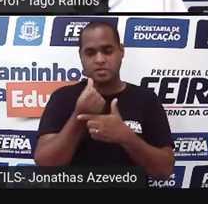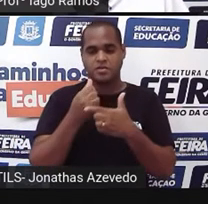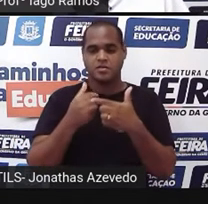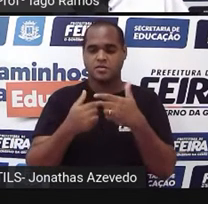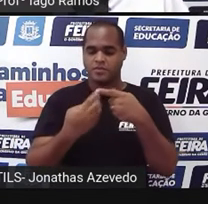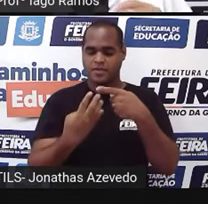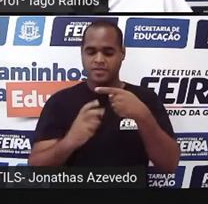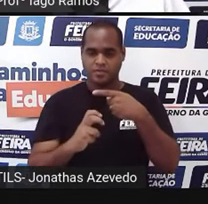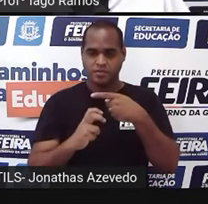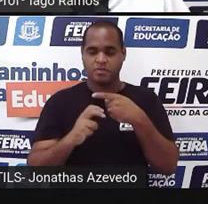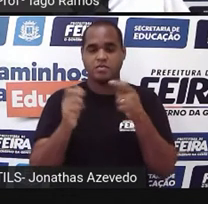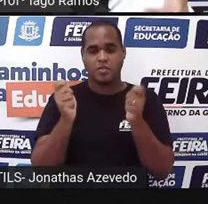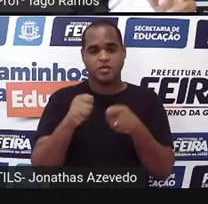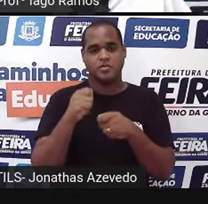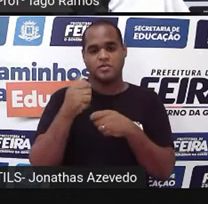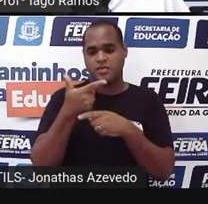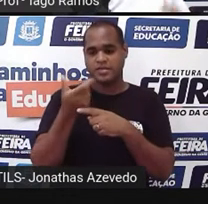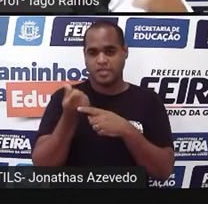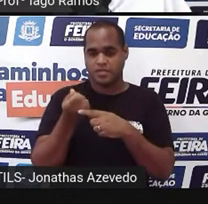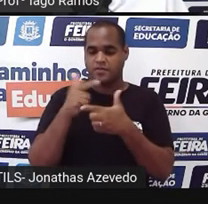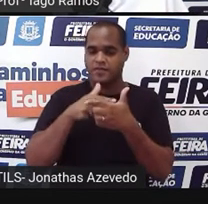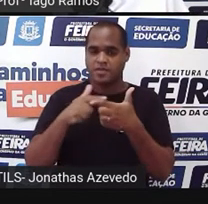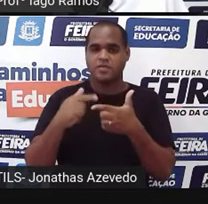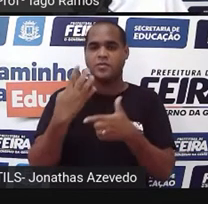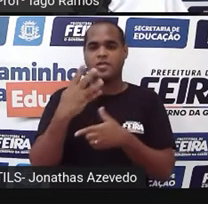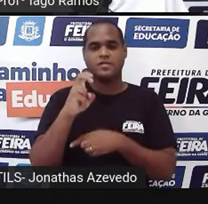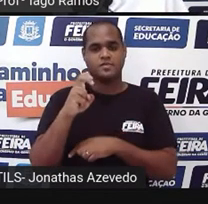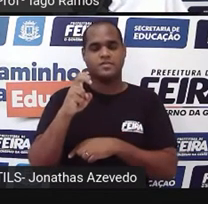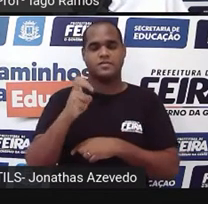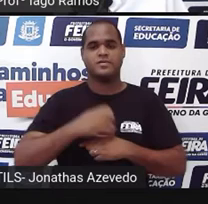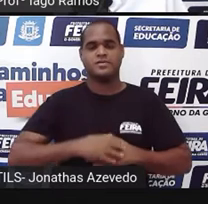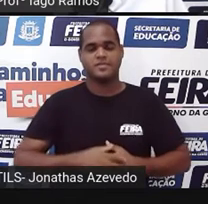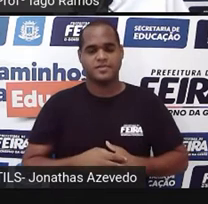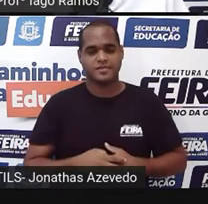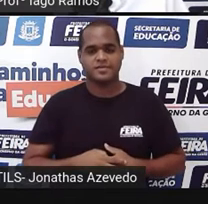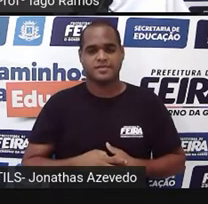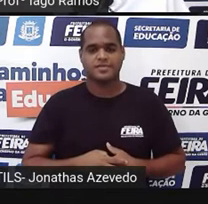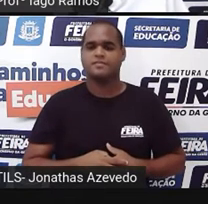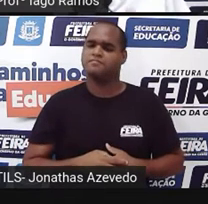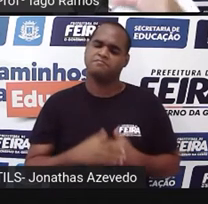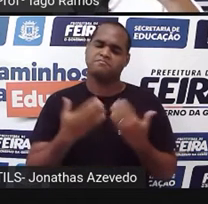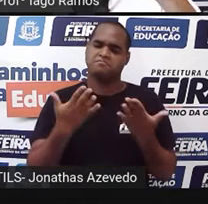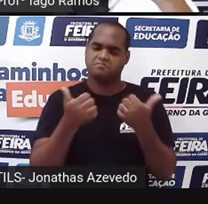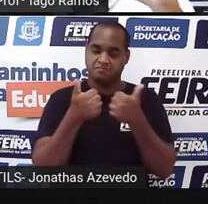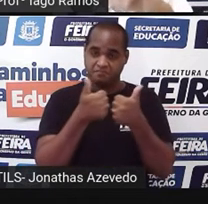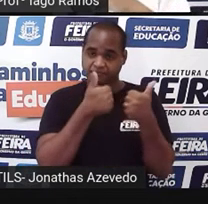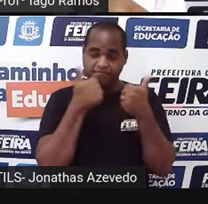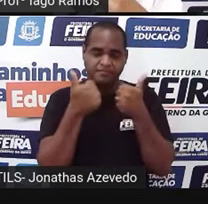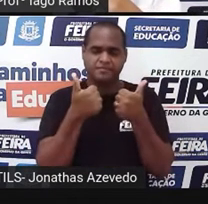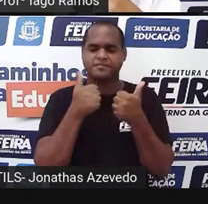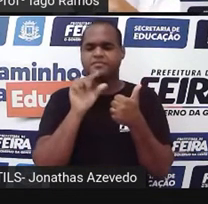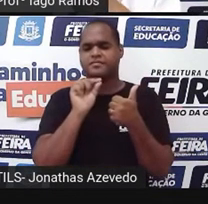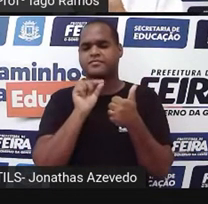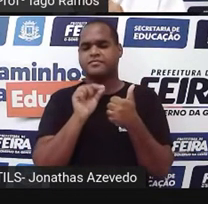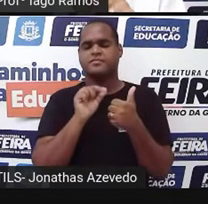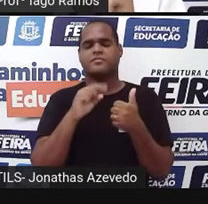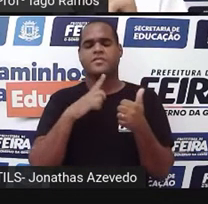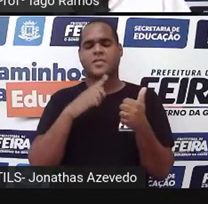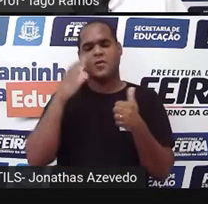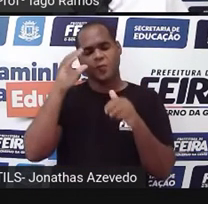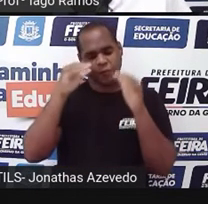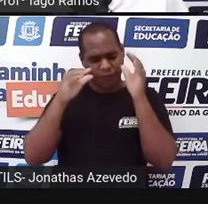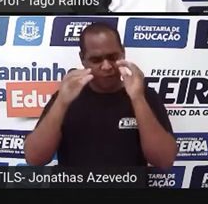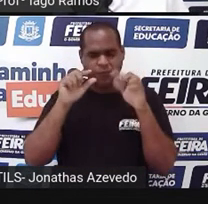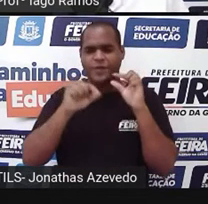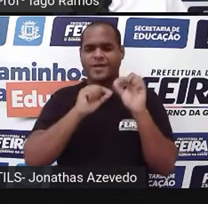2645 a vos pode significar 26 dividido por 45 beleza mas o que é que tem de